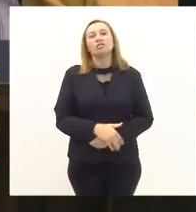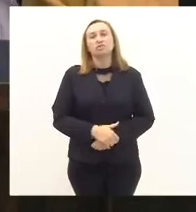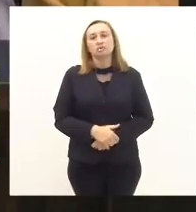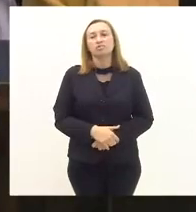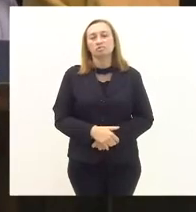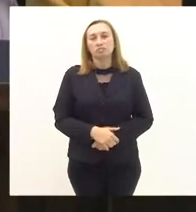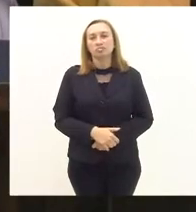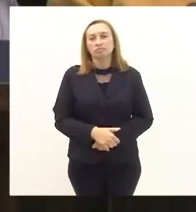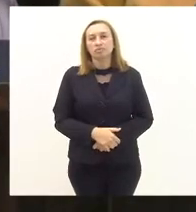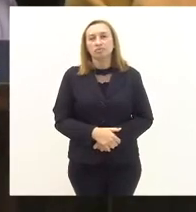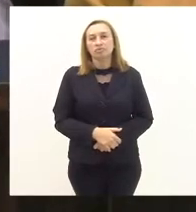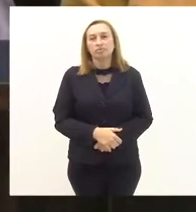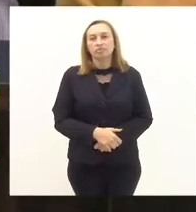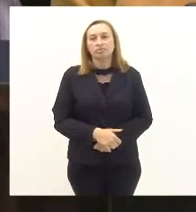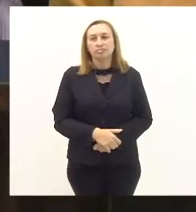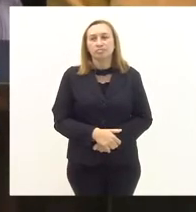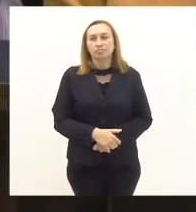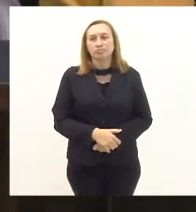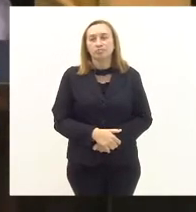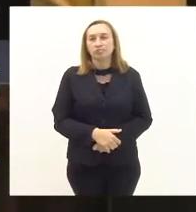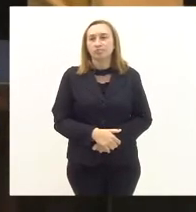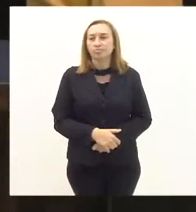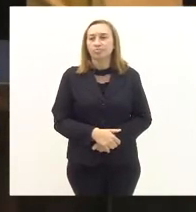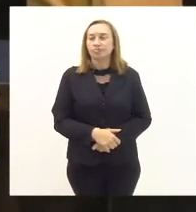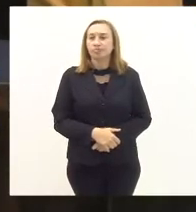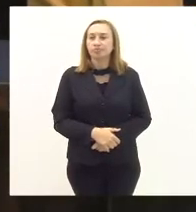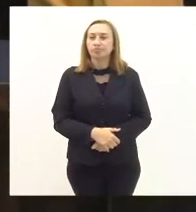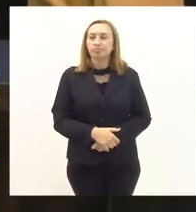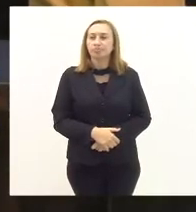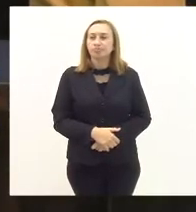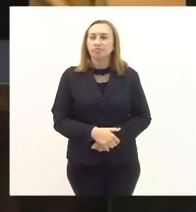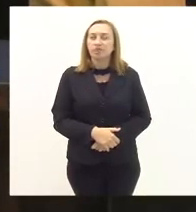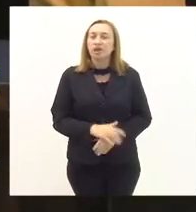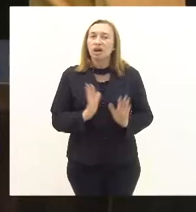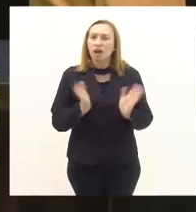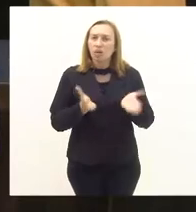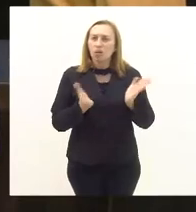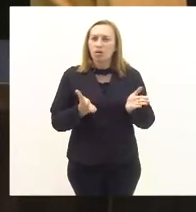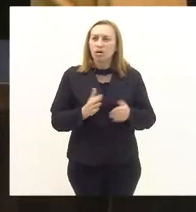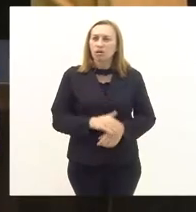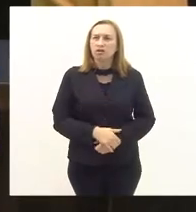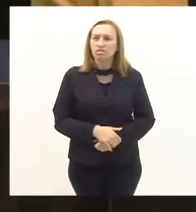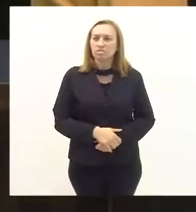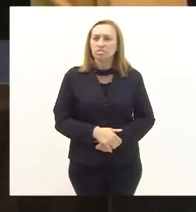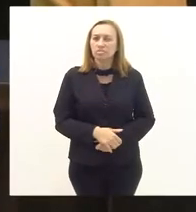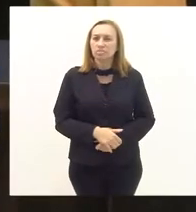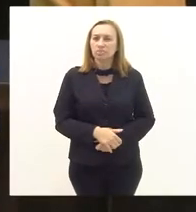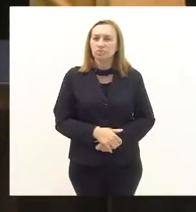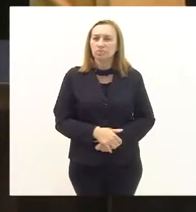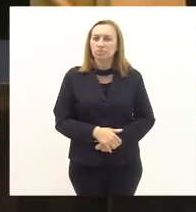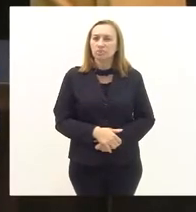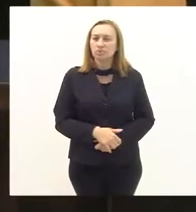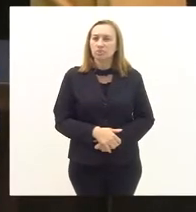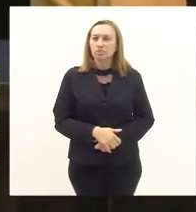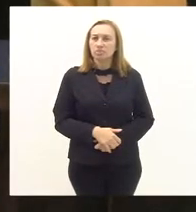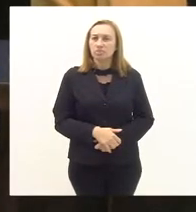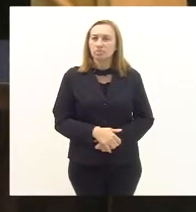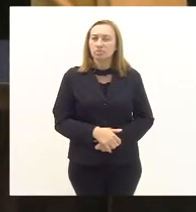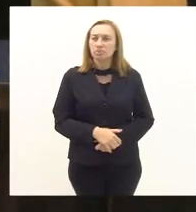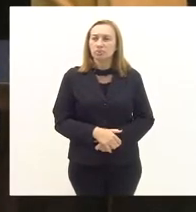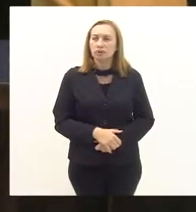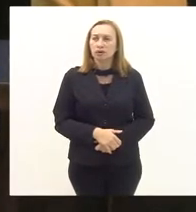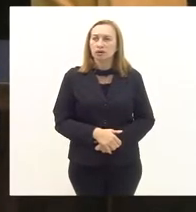pela dignidade que você tratou essa agressão. Olha, agora, então, nós vamos passar para os